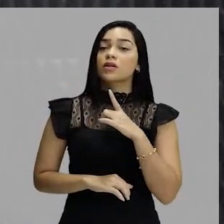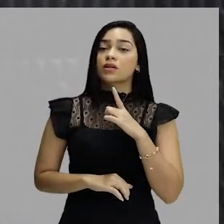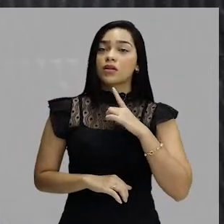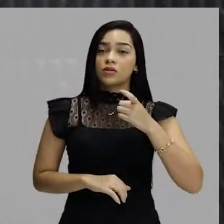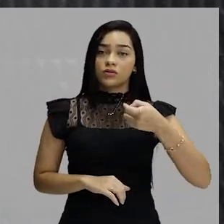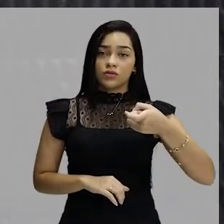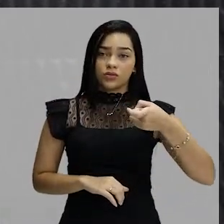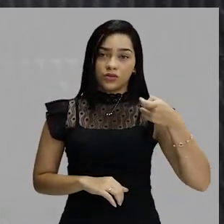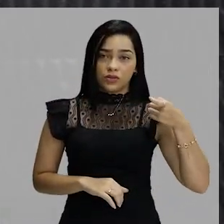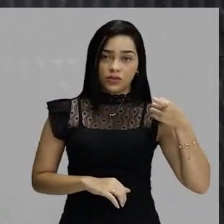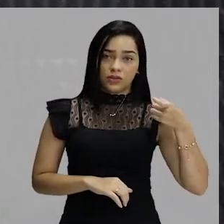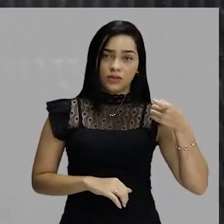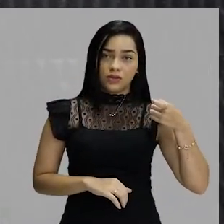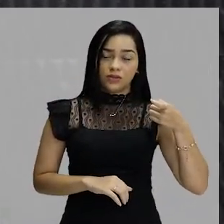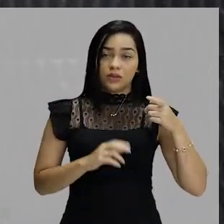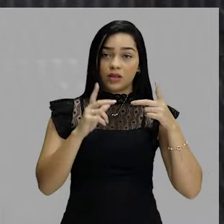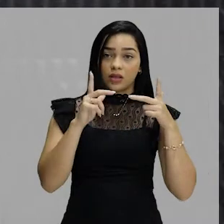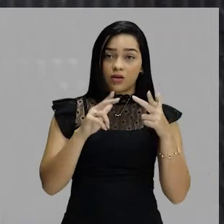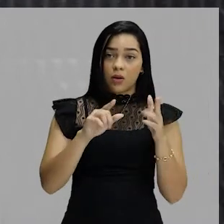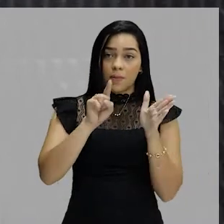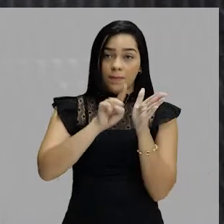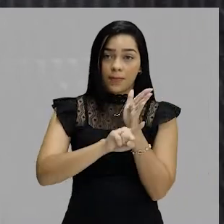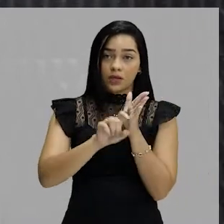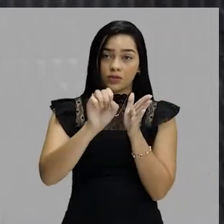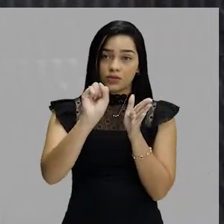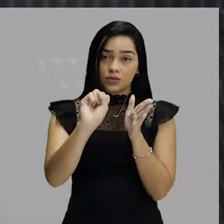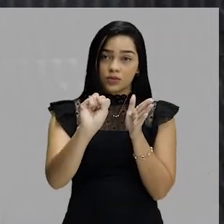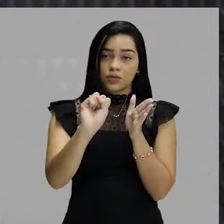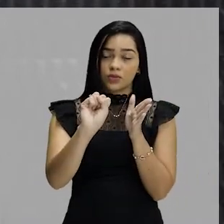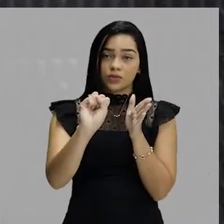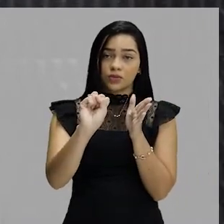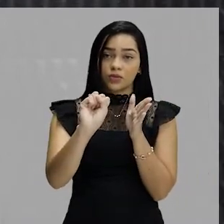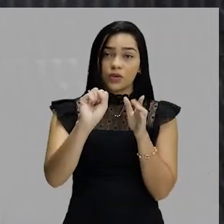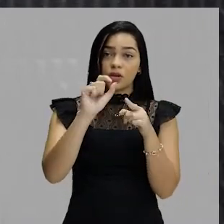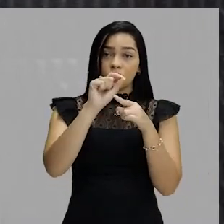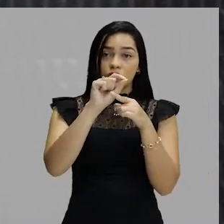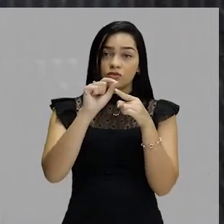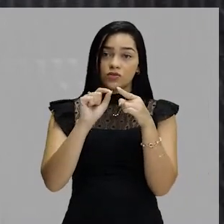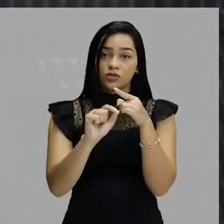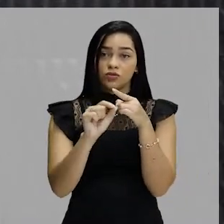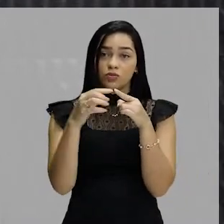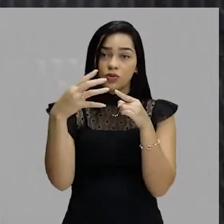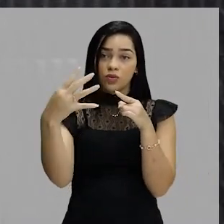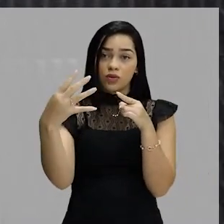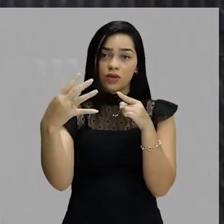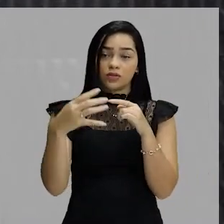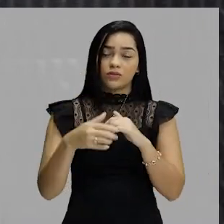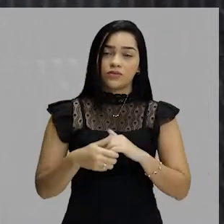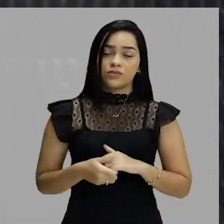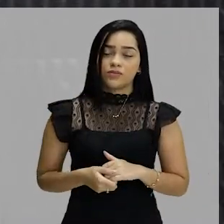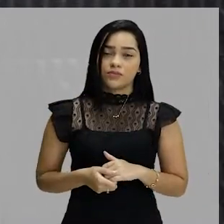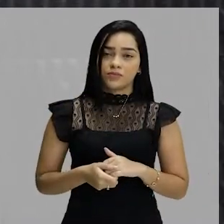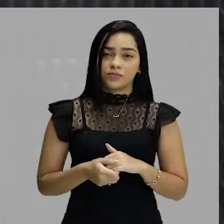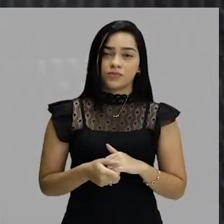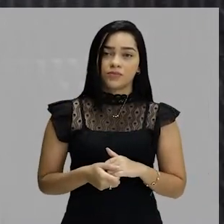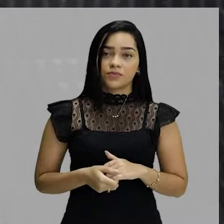x vai ser igual a menos 8 dividido por 4, não é isso? Certo?